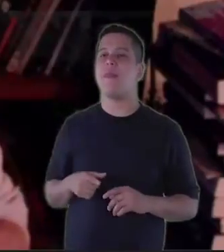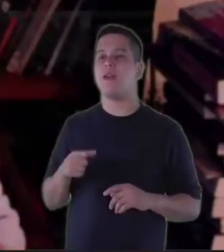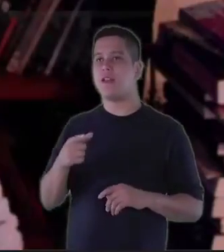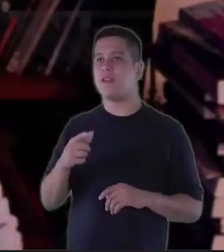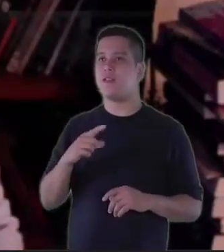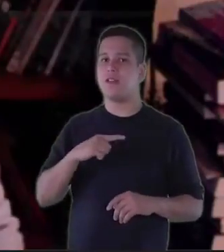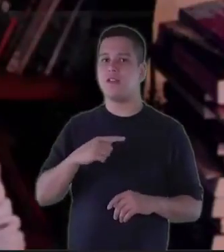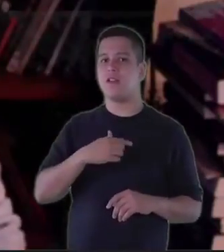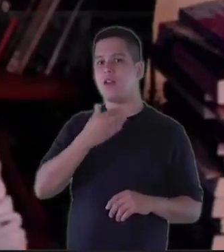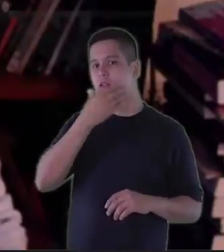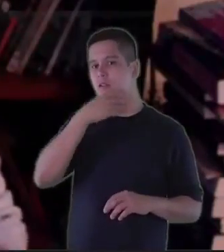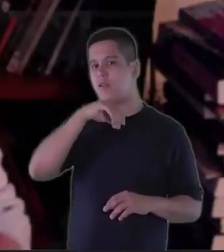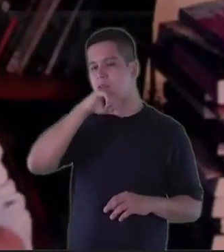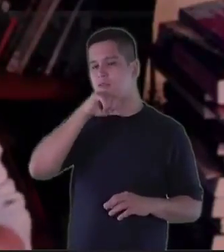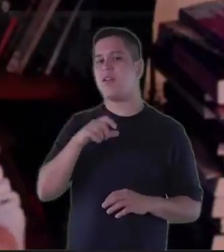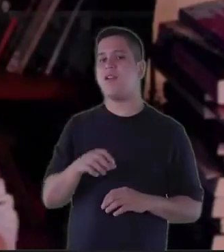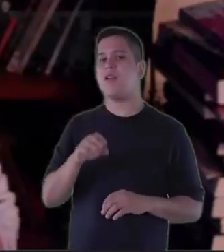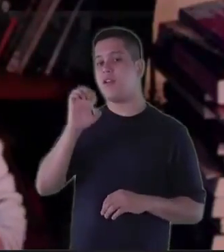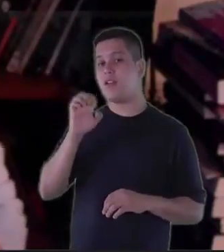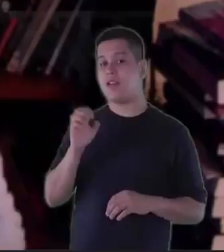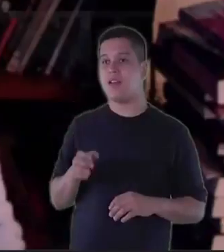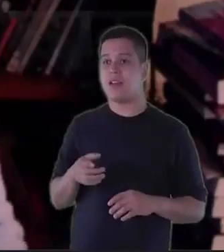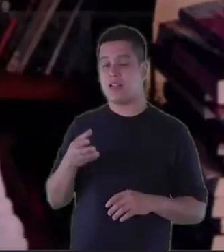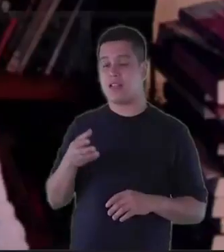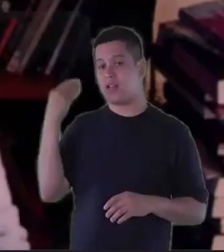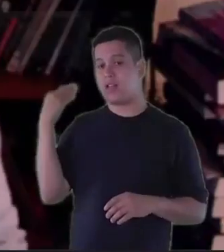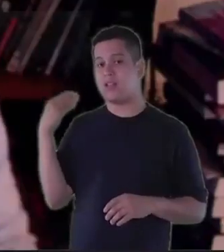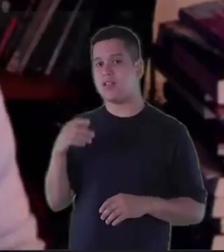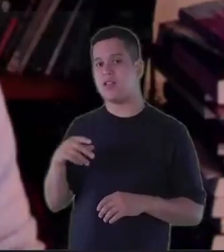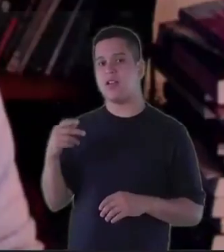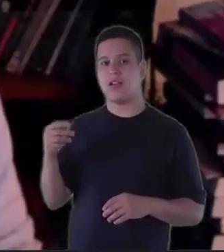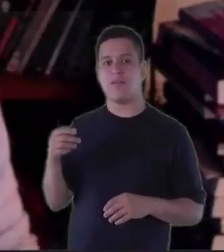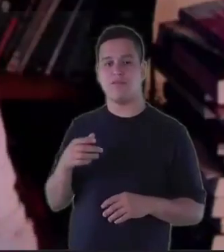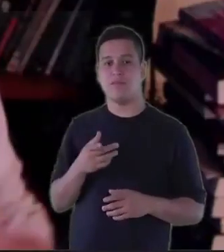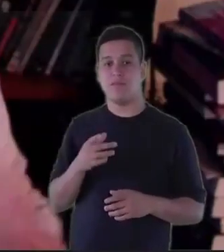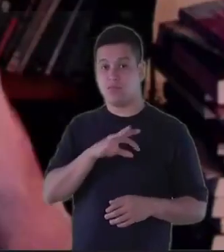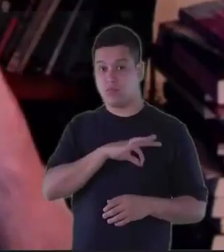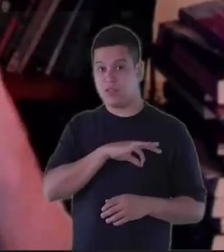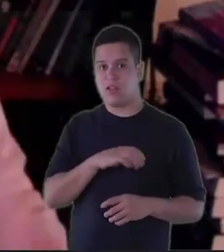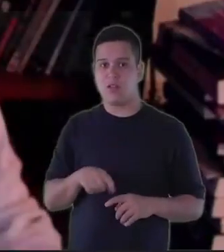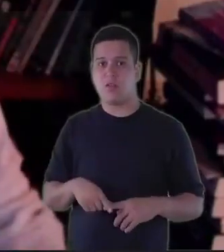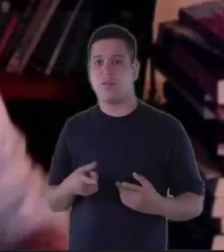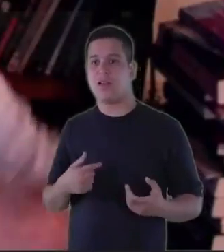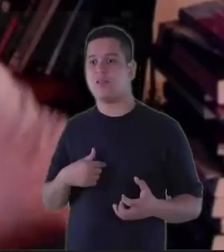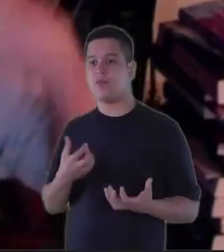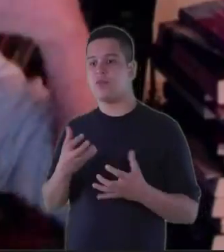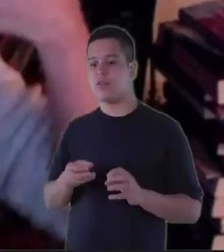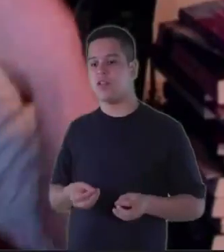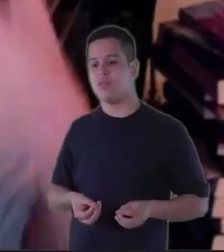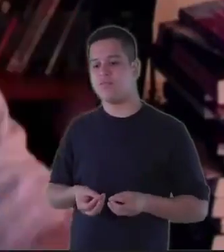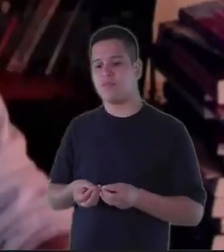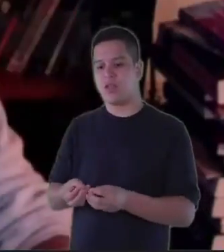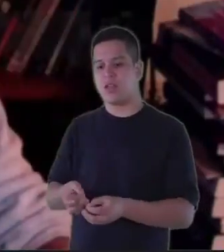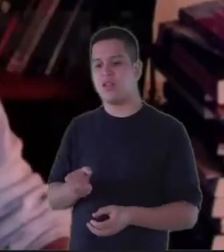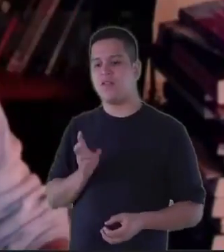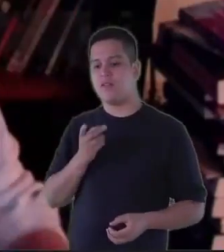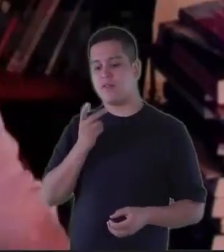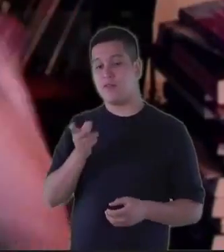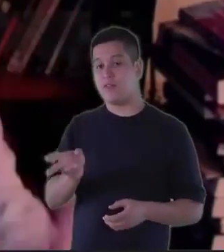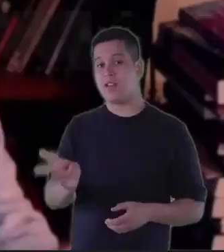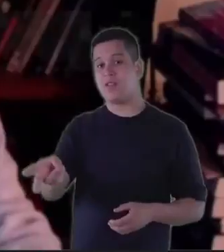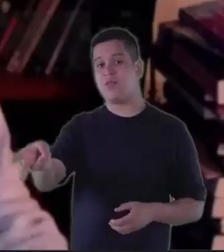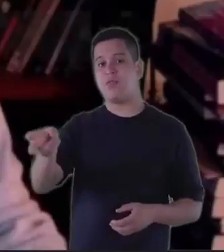que não consegue fazer o filho deixar de trilhar o caminho do vício na cocaína e depois do